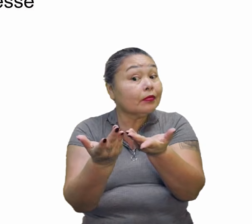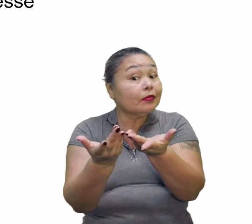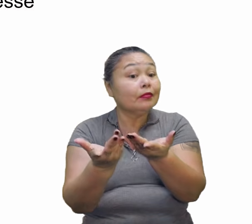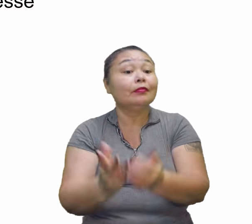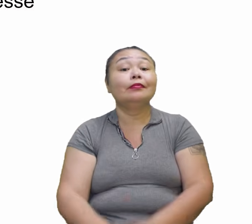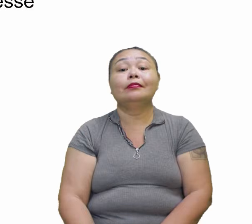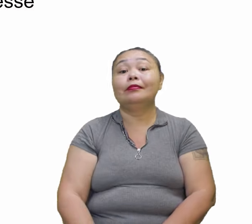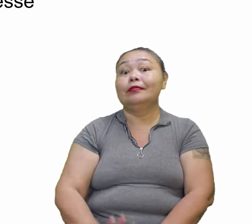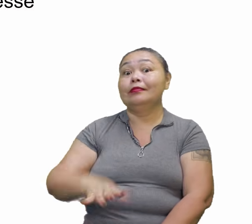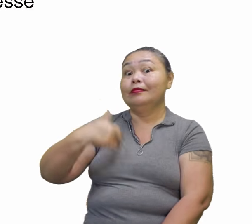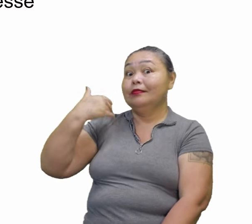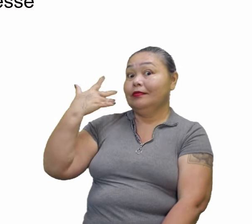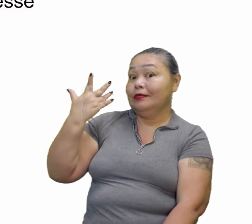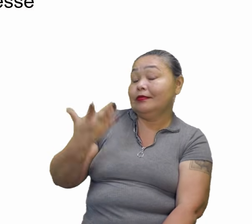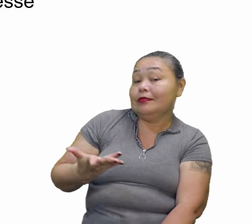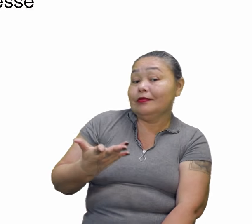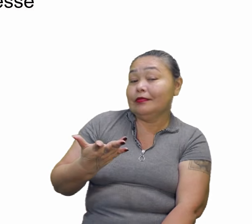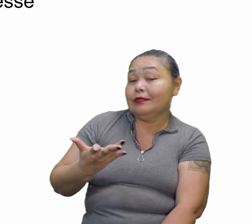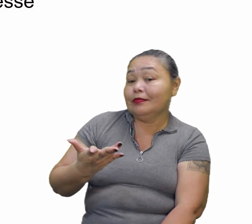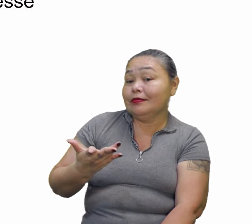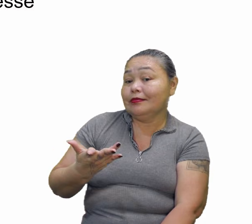composto é e agora?